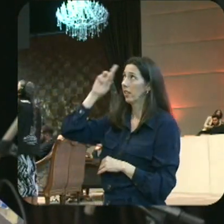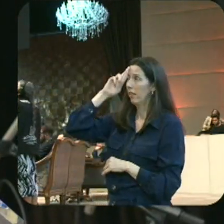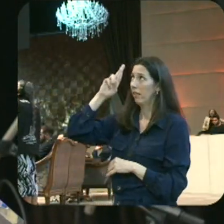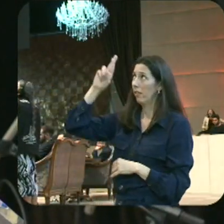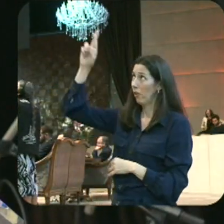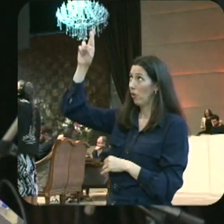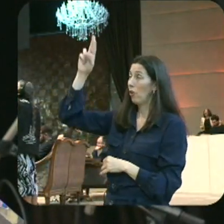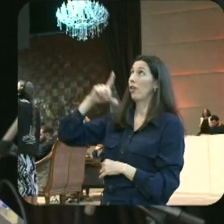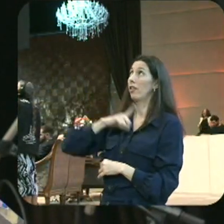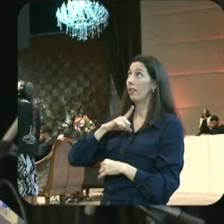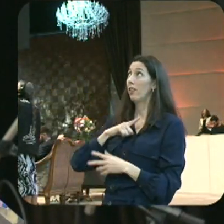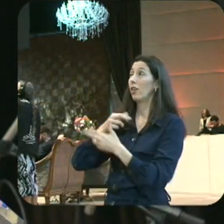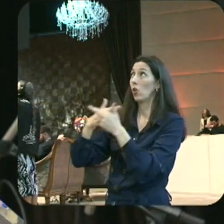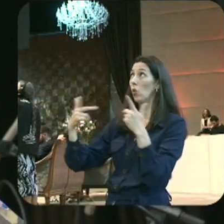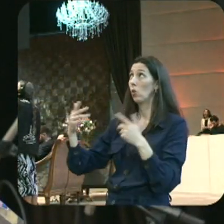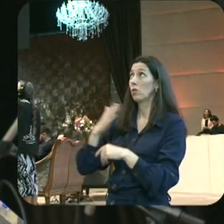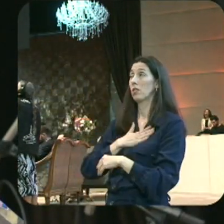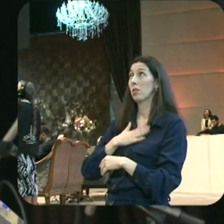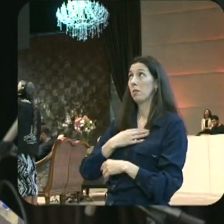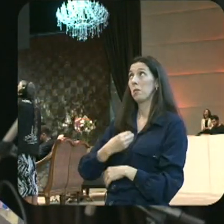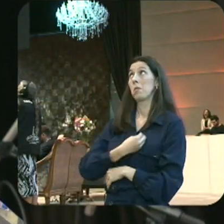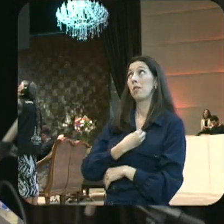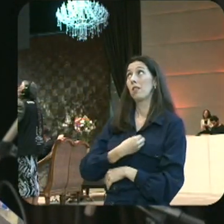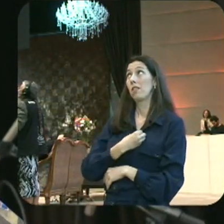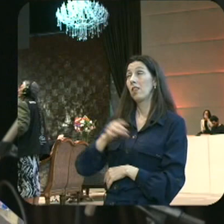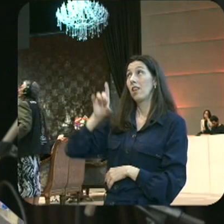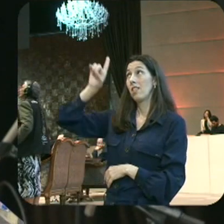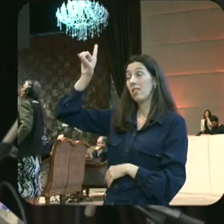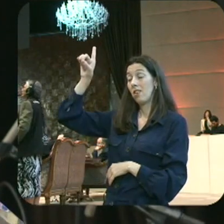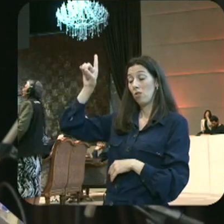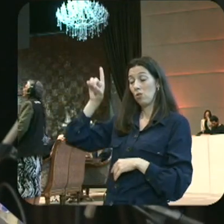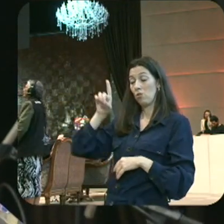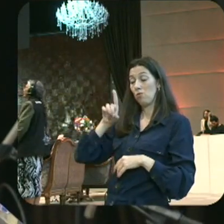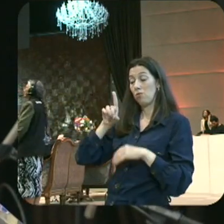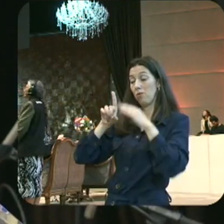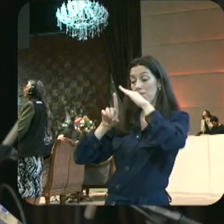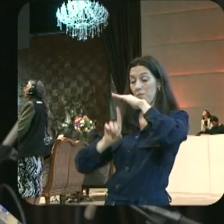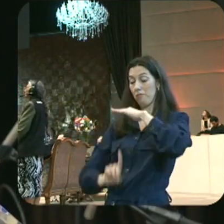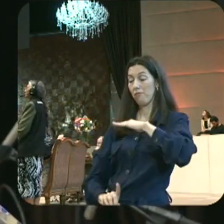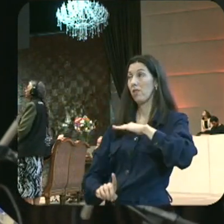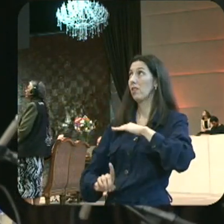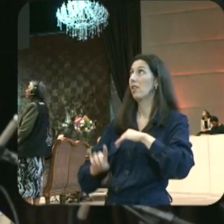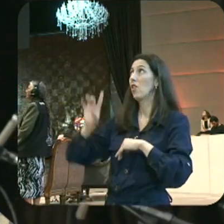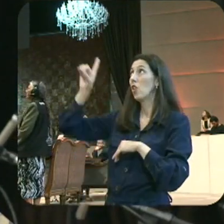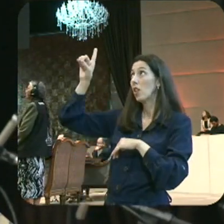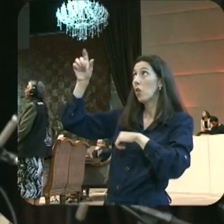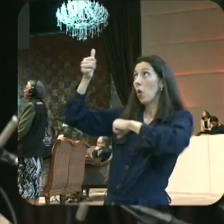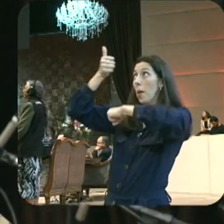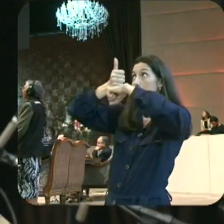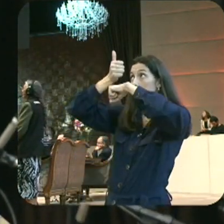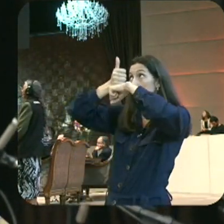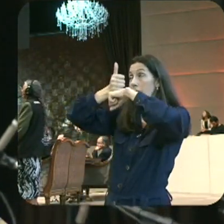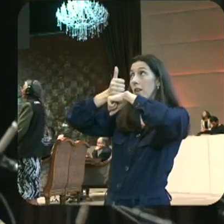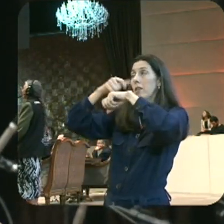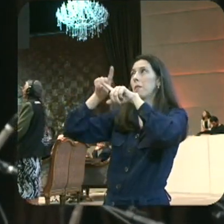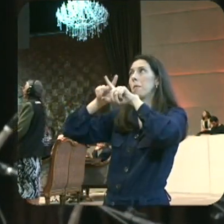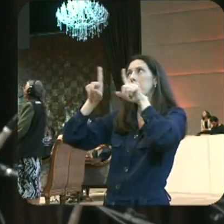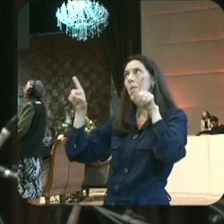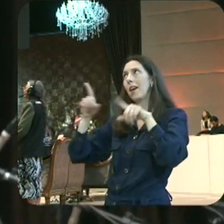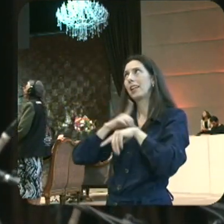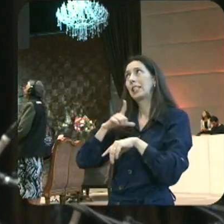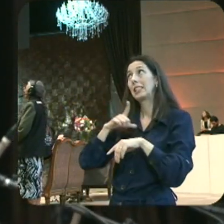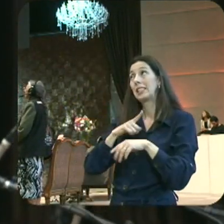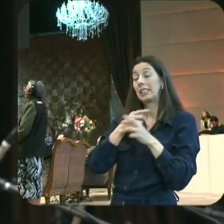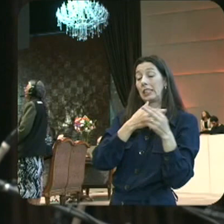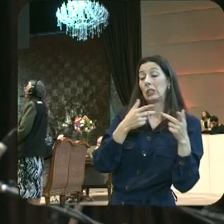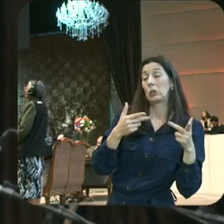não é primeiro, tem áreas da minha vida que o Senhor sempre foi o primeiro e ninguém vai tirar o Senhor, mas